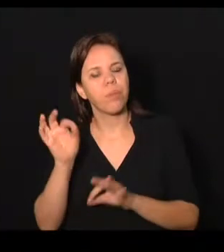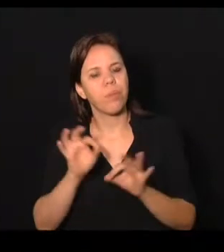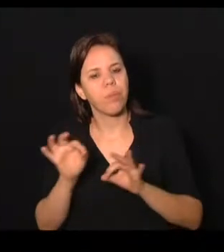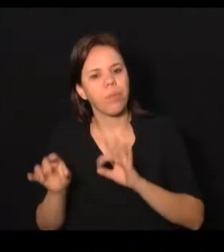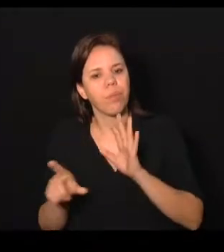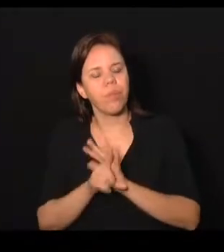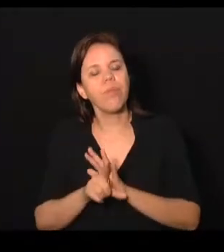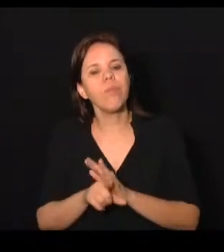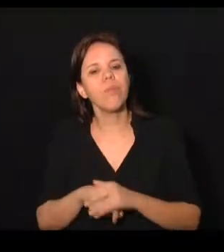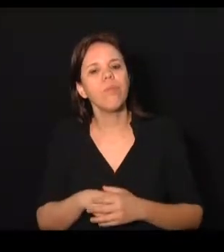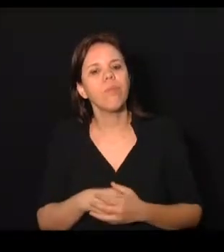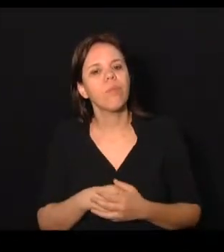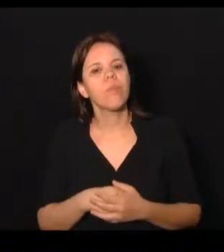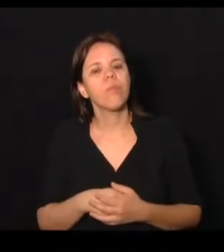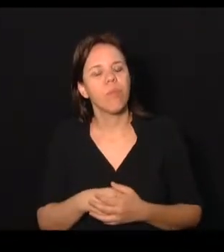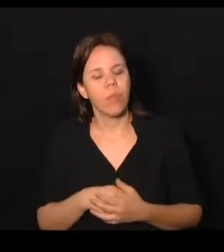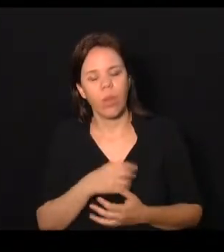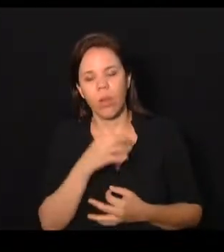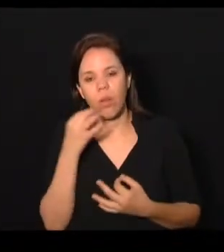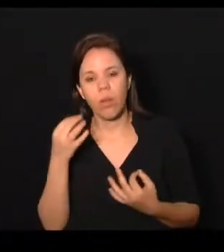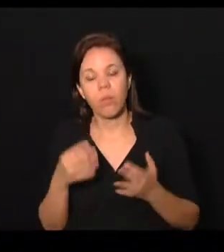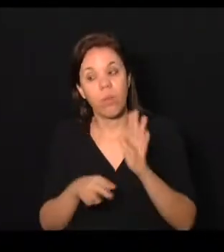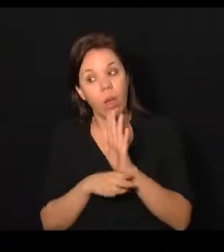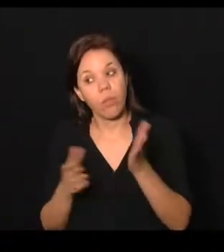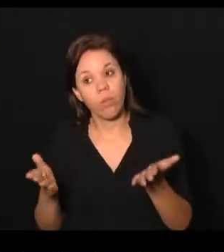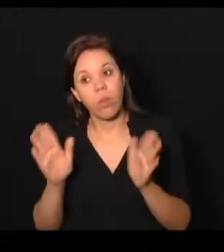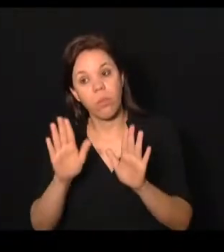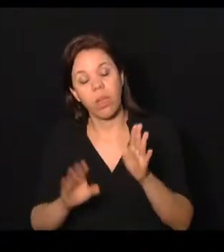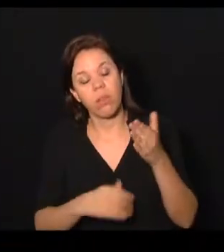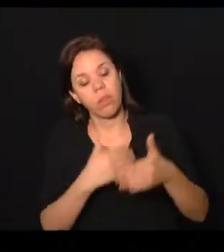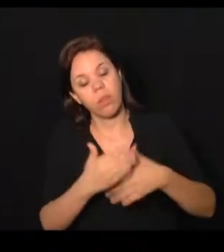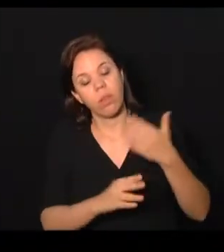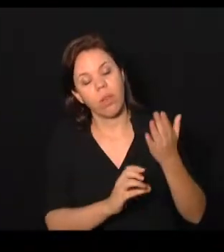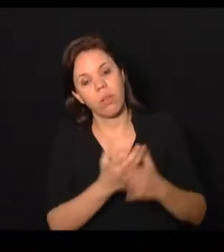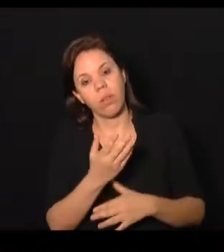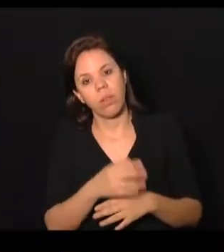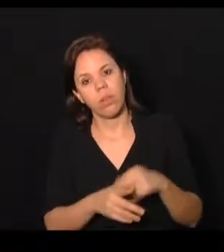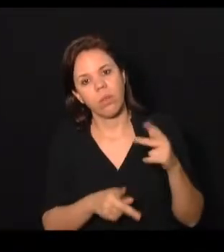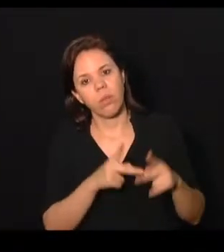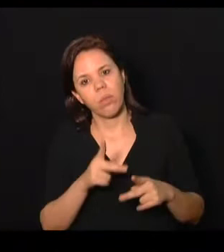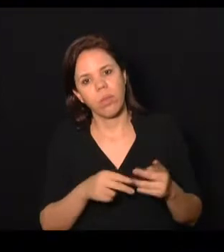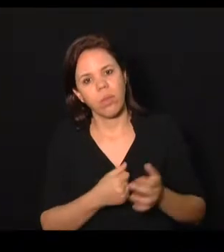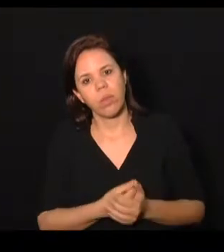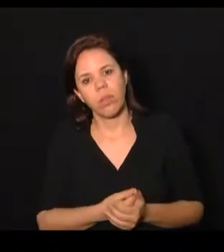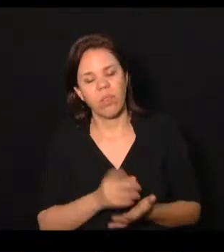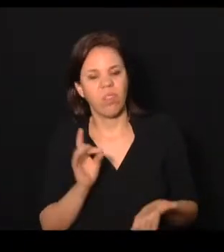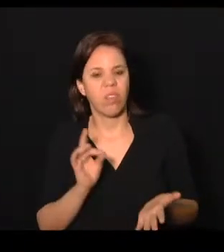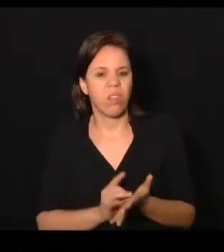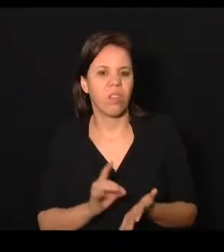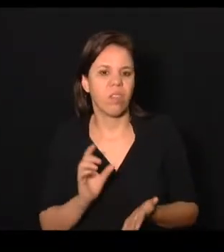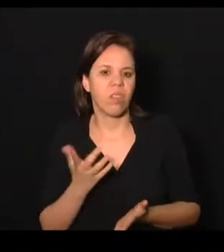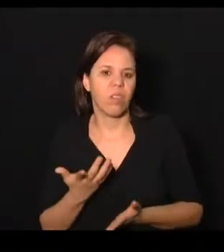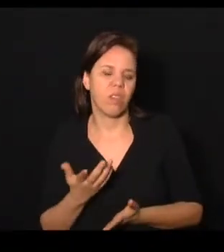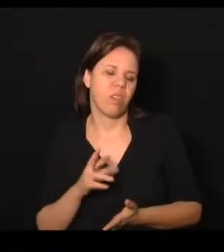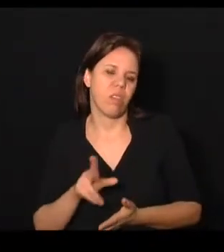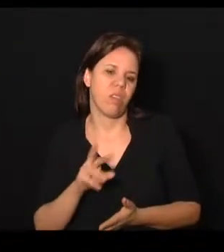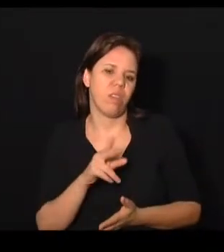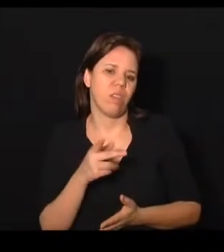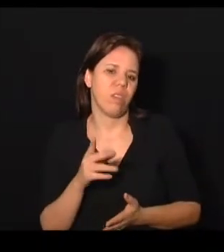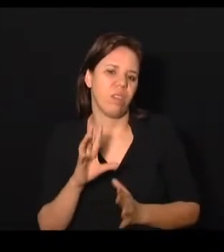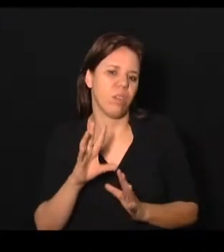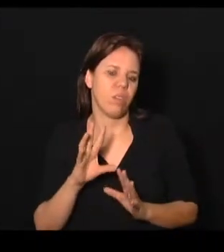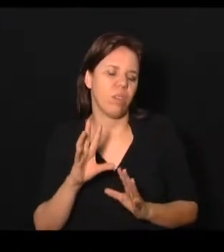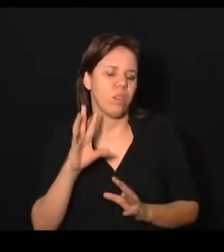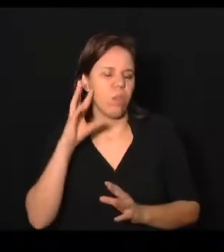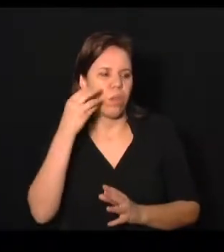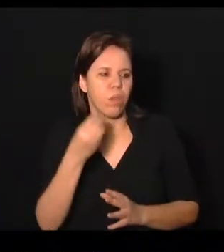né, com uma muito boa intenção, mas às vezes isso vai de encontro a uma realidade que não é do conhecimento